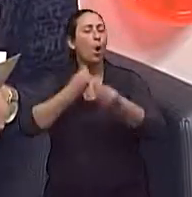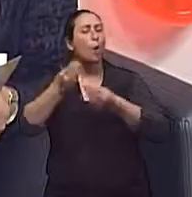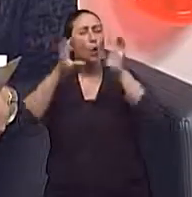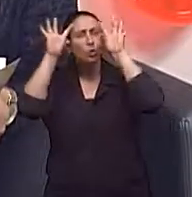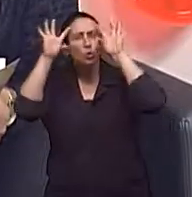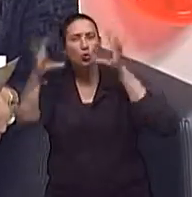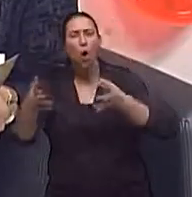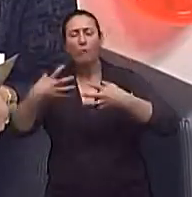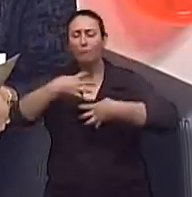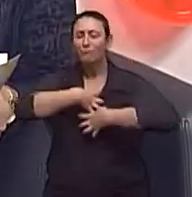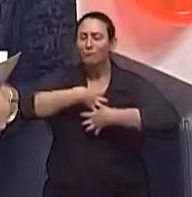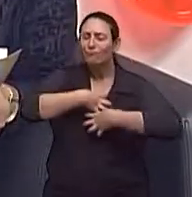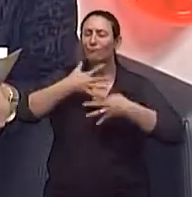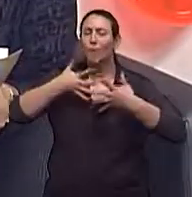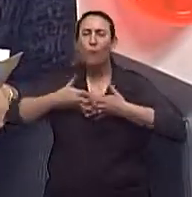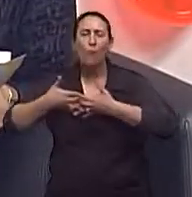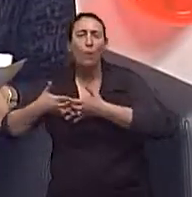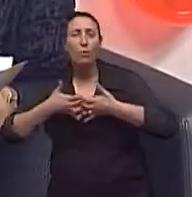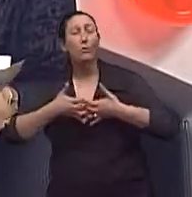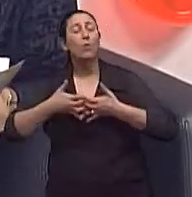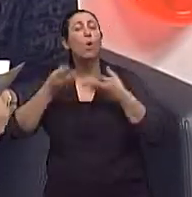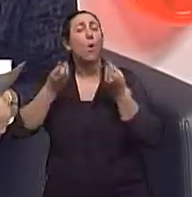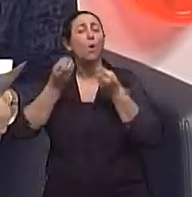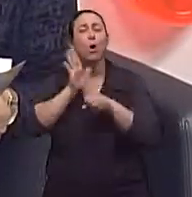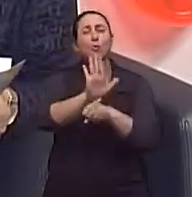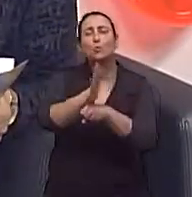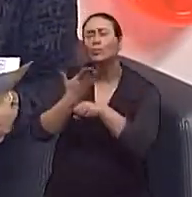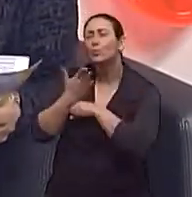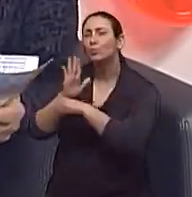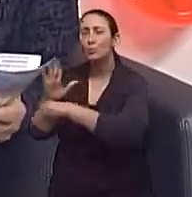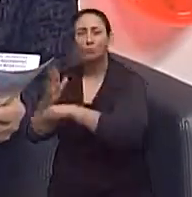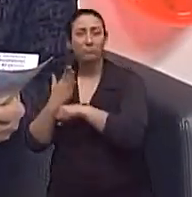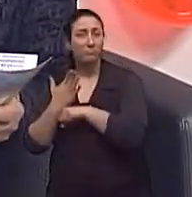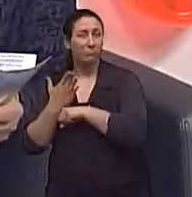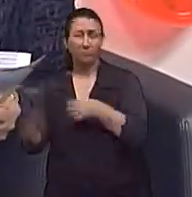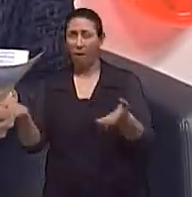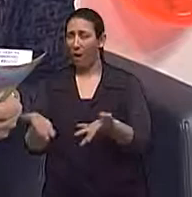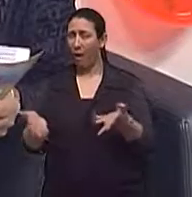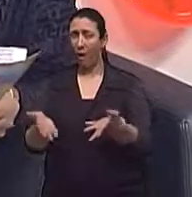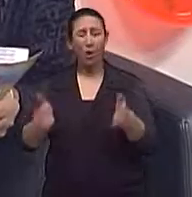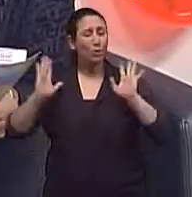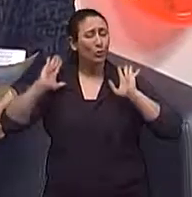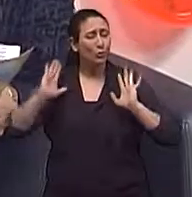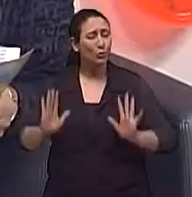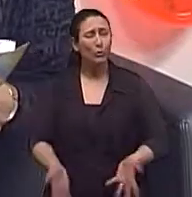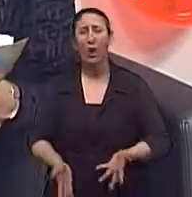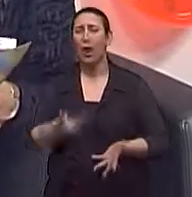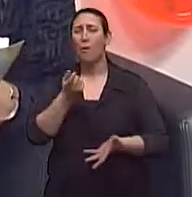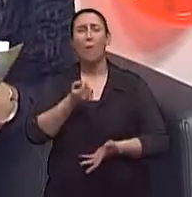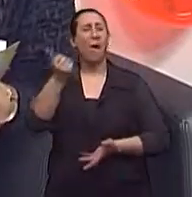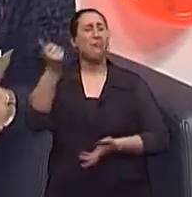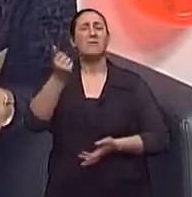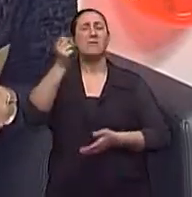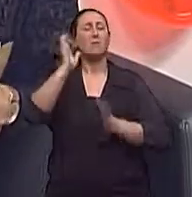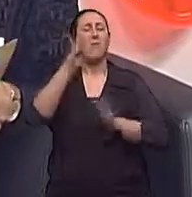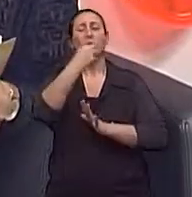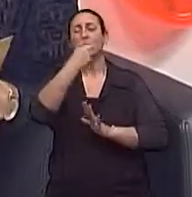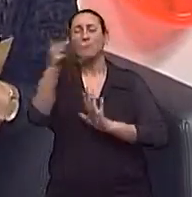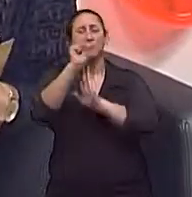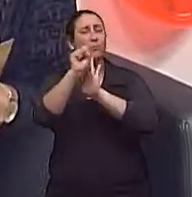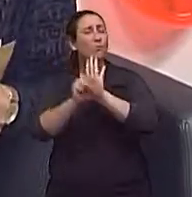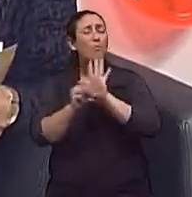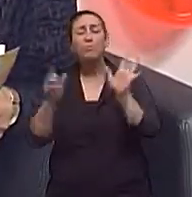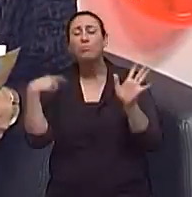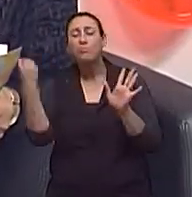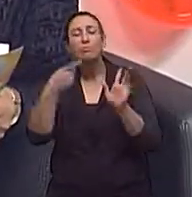seus conflitos de como umas ajudam as outras nós estamos no Terceiro Milênio onde veio aumente o entendimento é